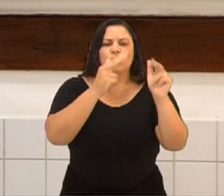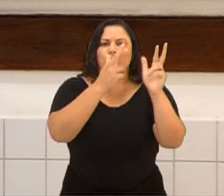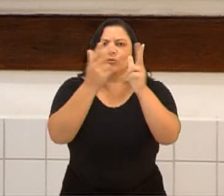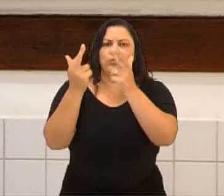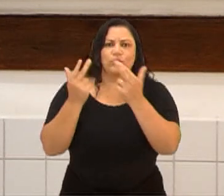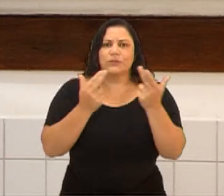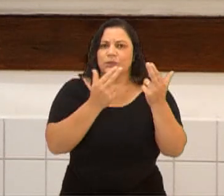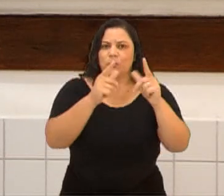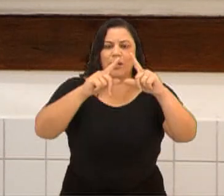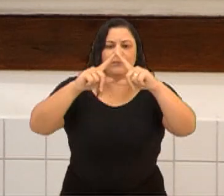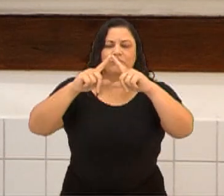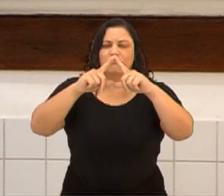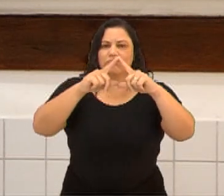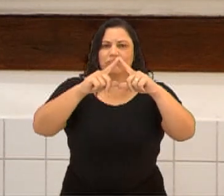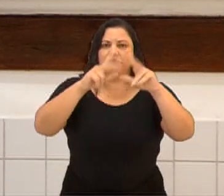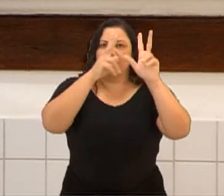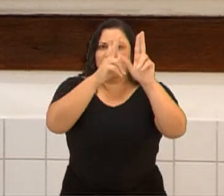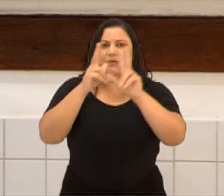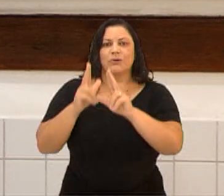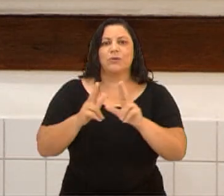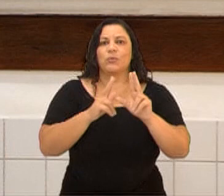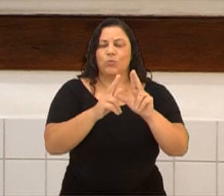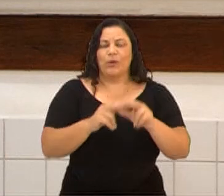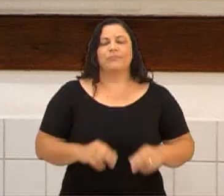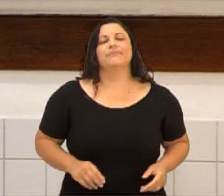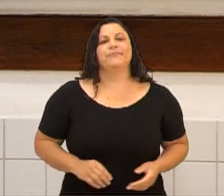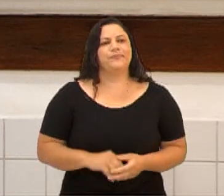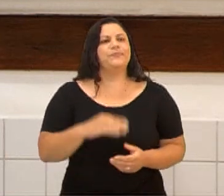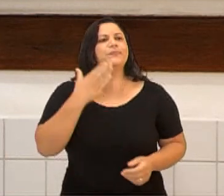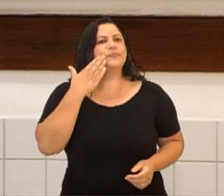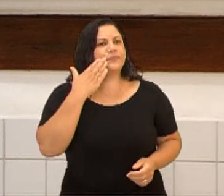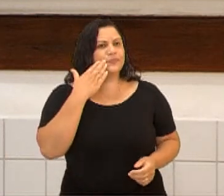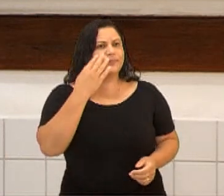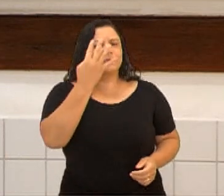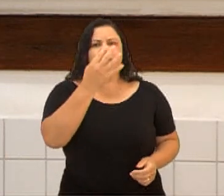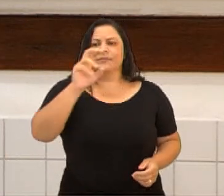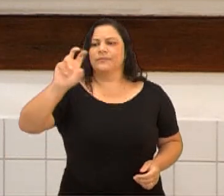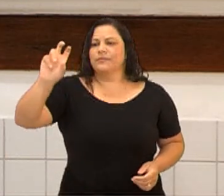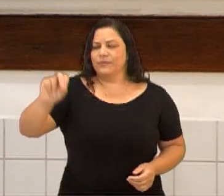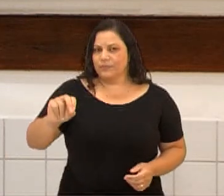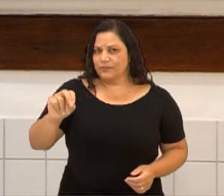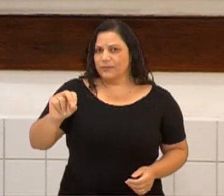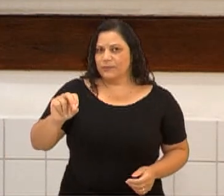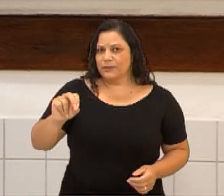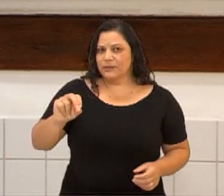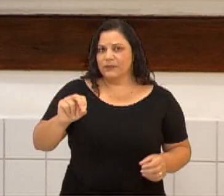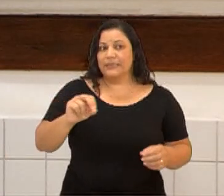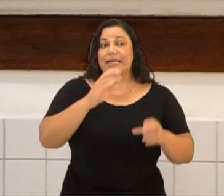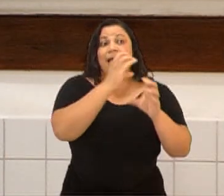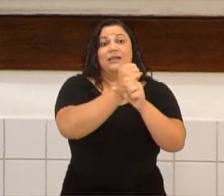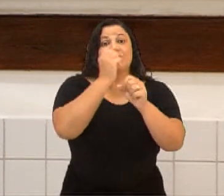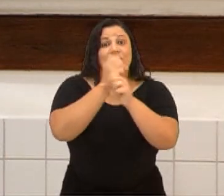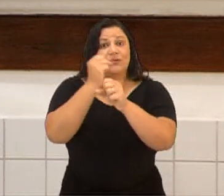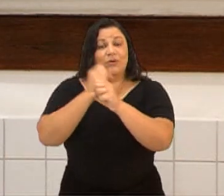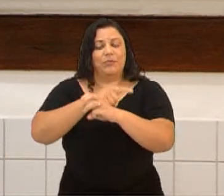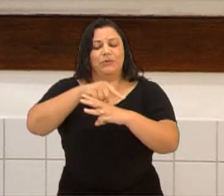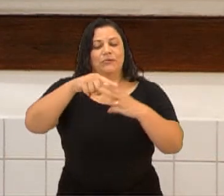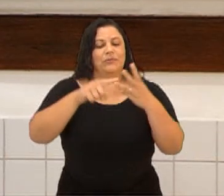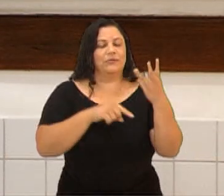a mesma medida. Eu sei ali que o meu perímetro é 450, então a soma dos 3 lados